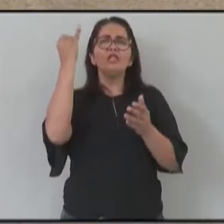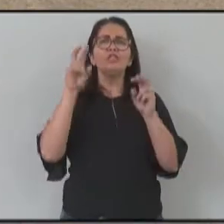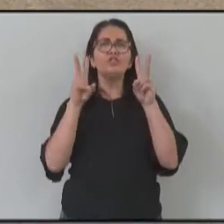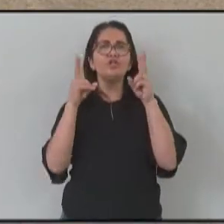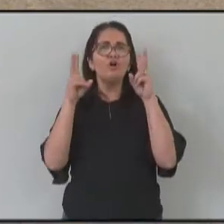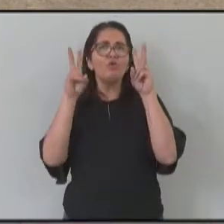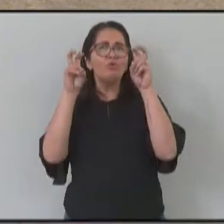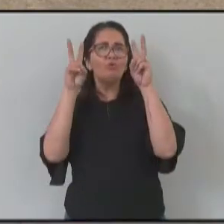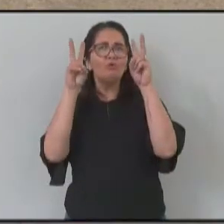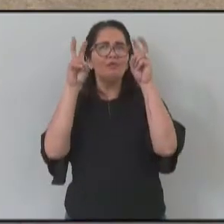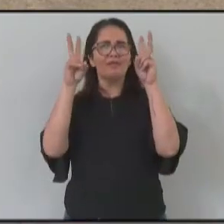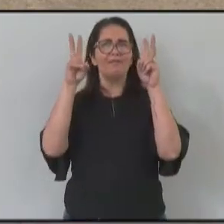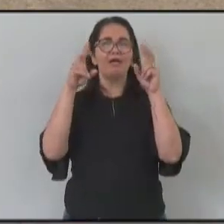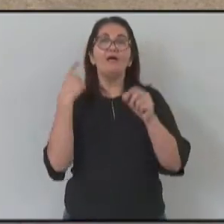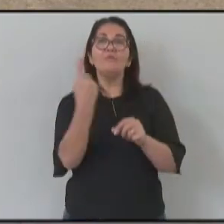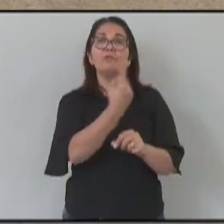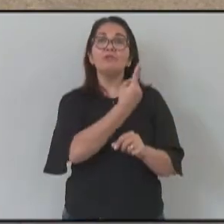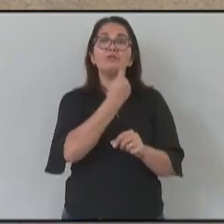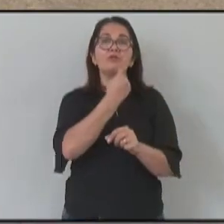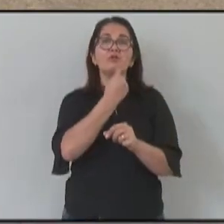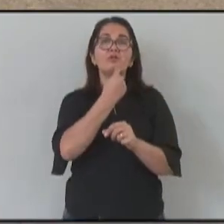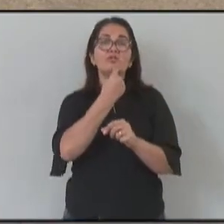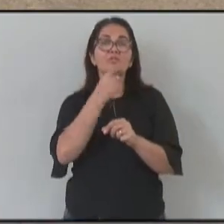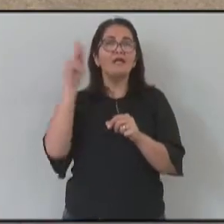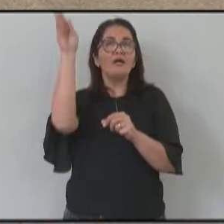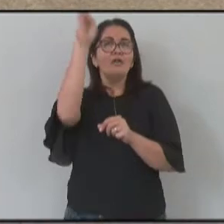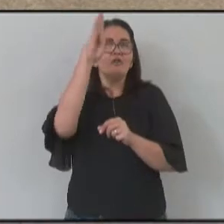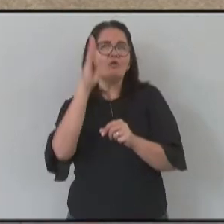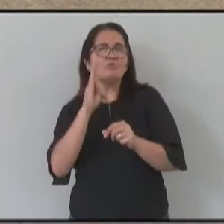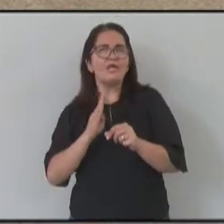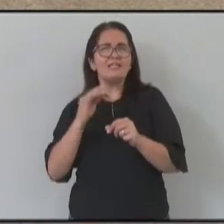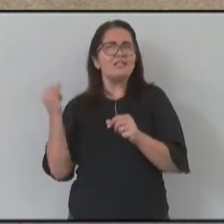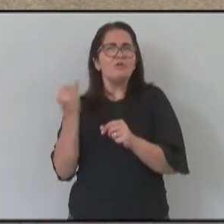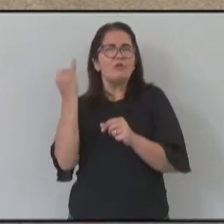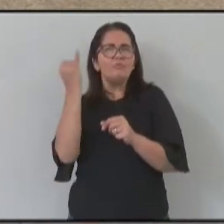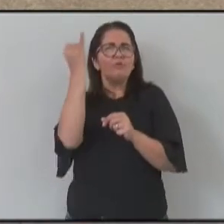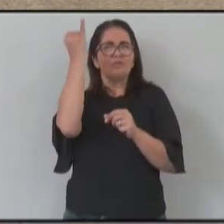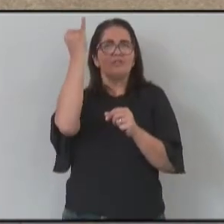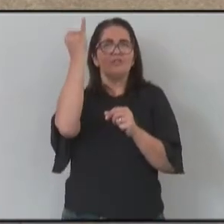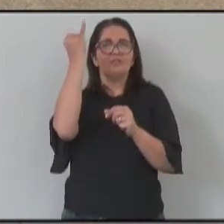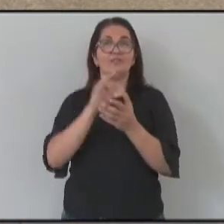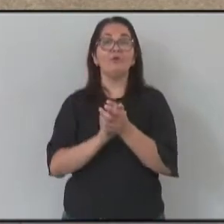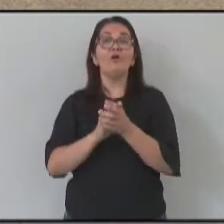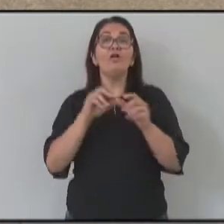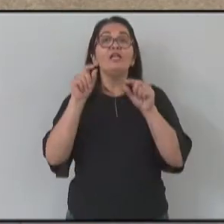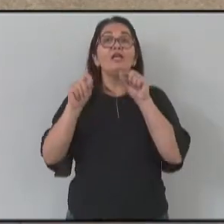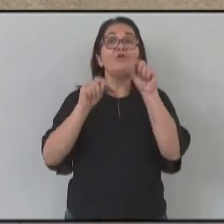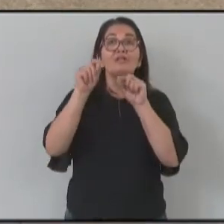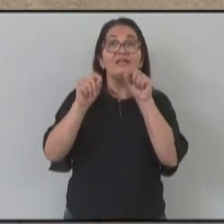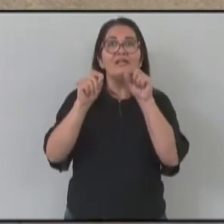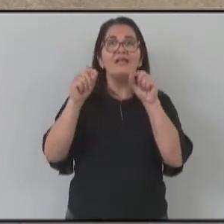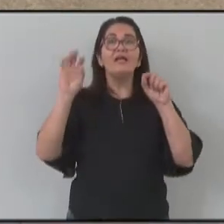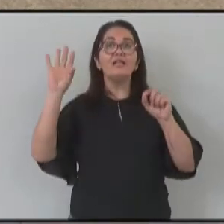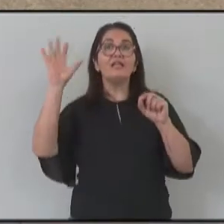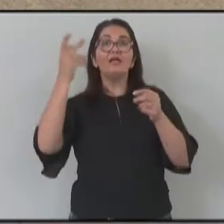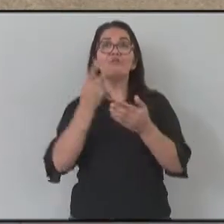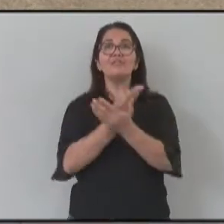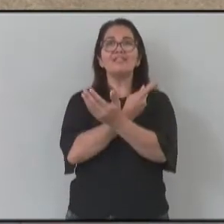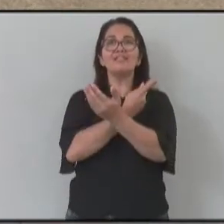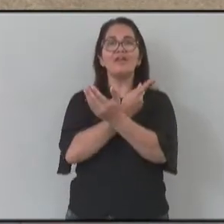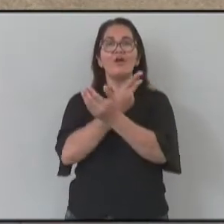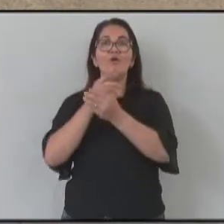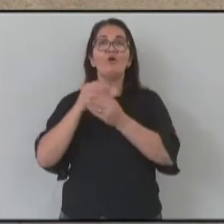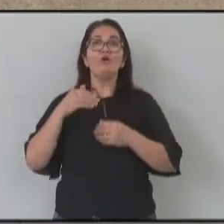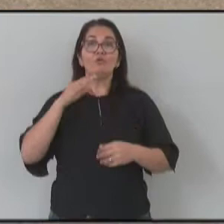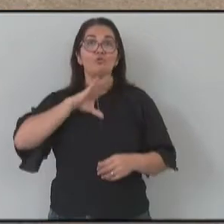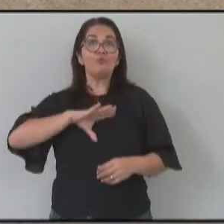nossa história, para a história do nosso povo. É a chegada dos portugueses no